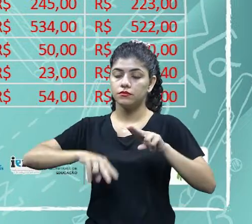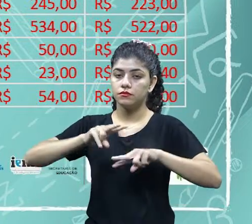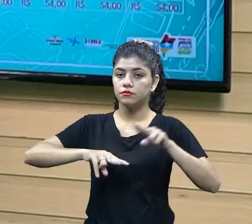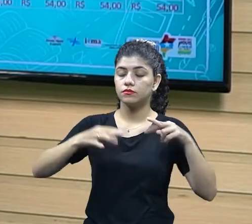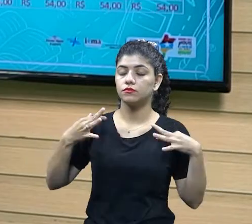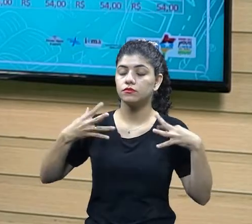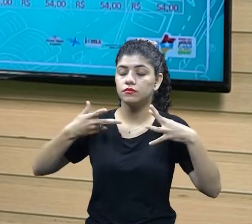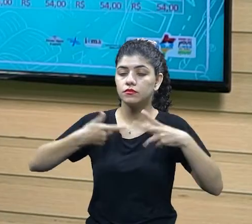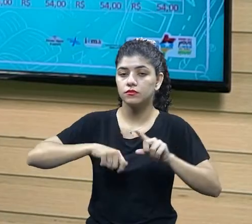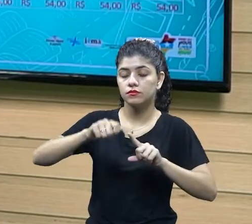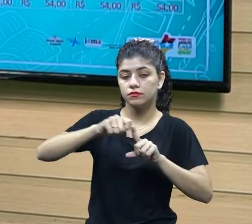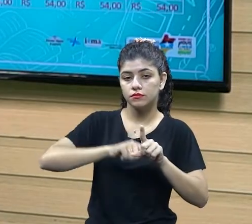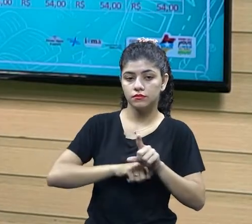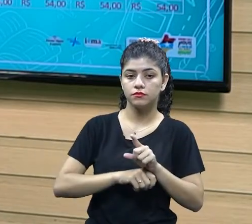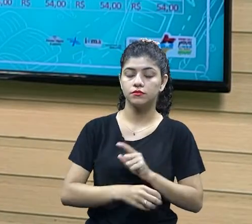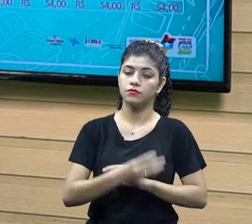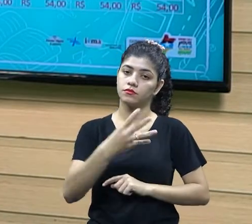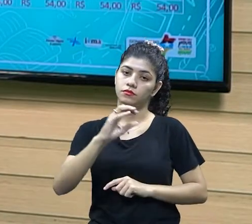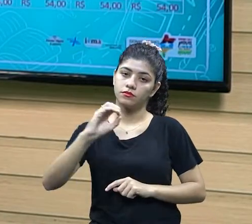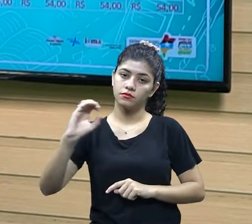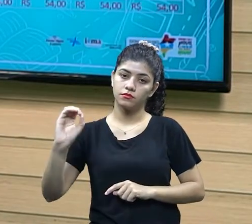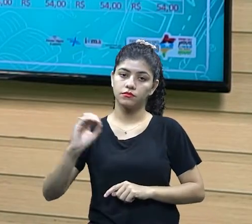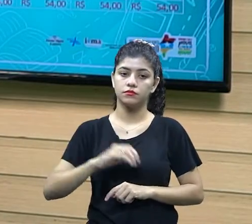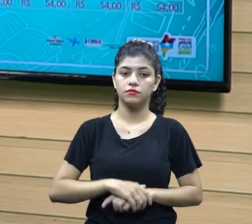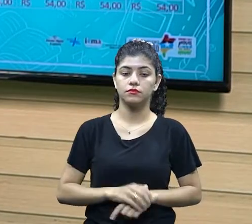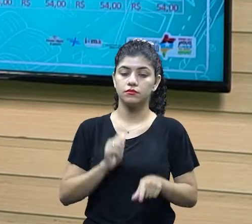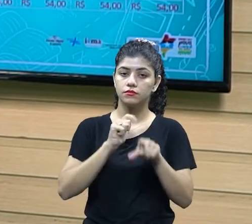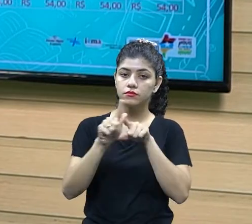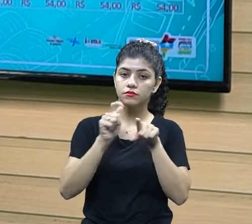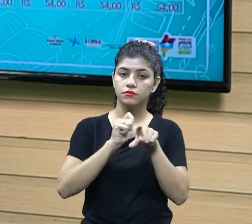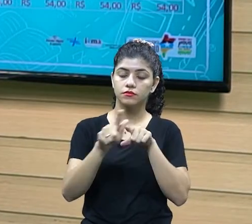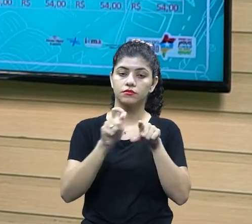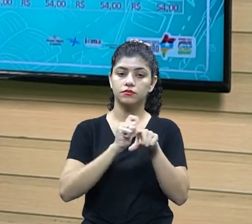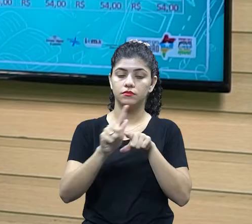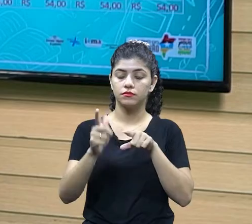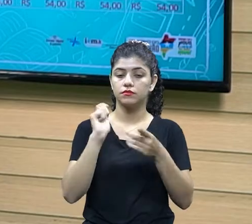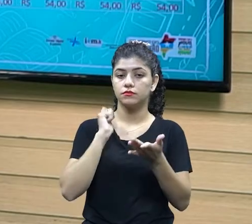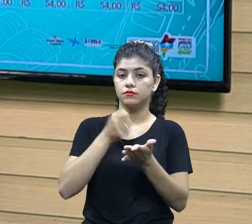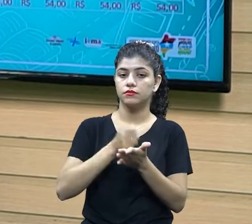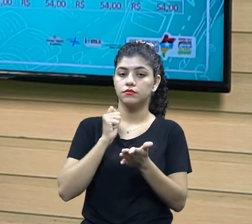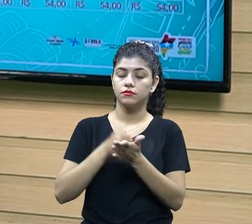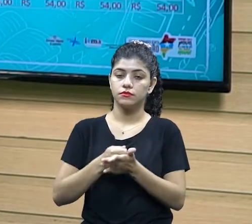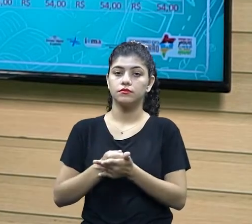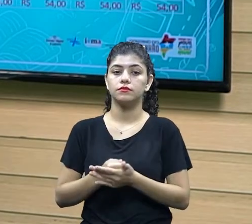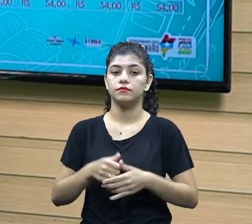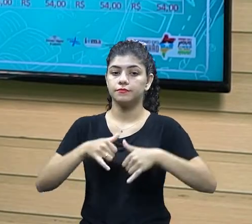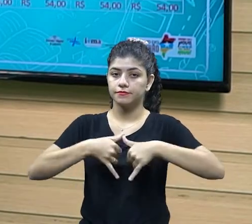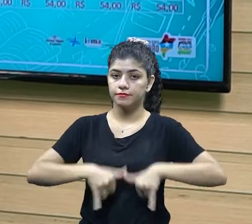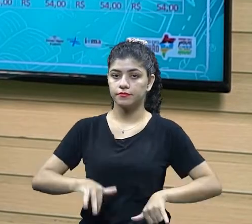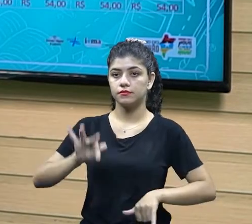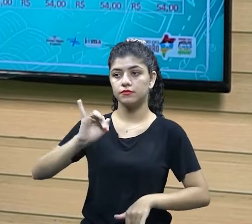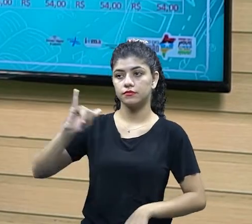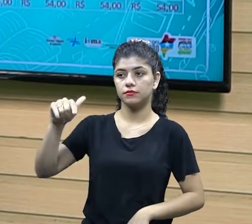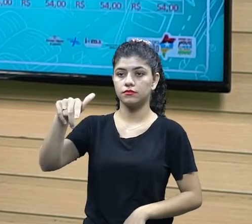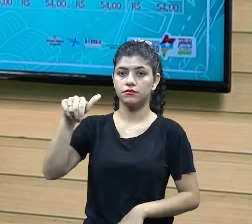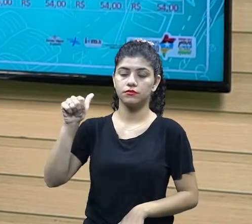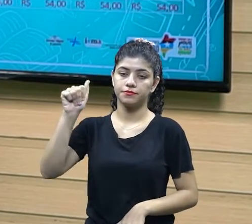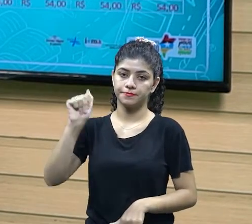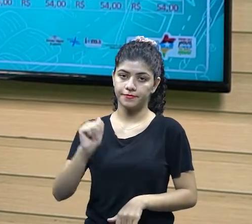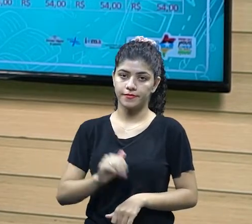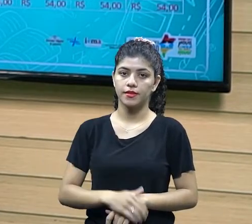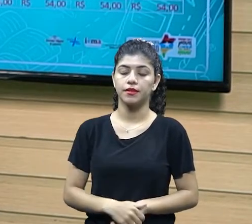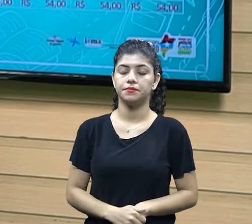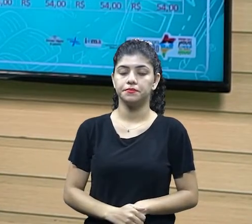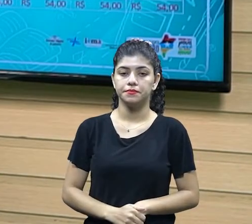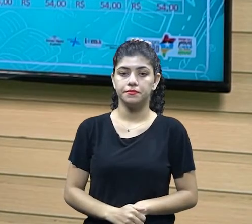dizer que o aluguel que ela paga é uma despesa fixa,